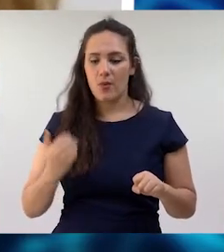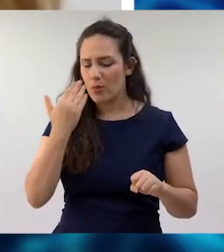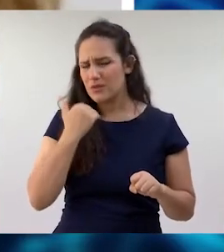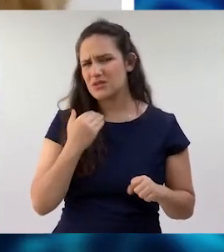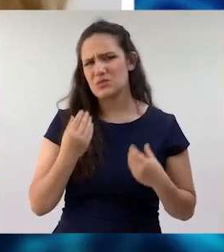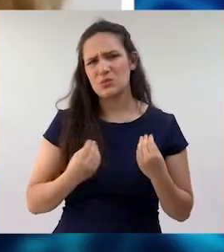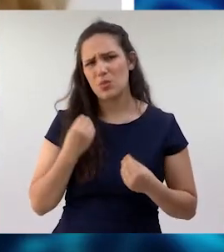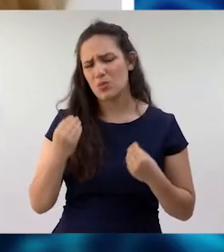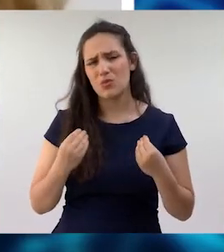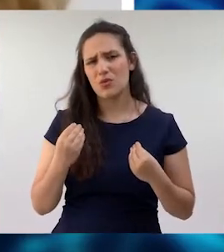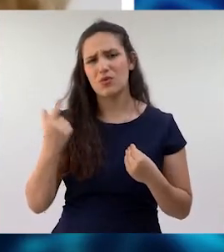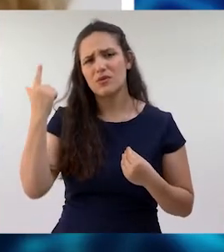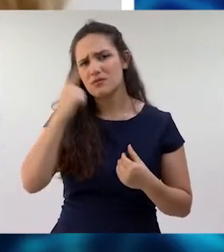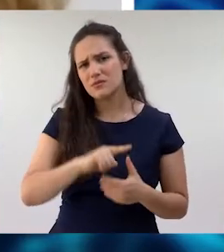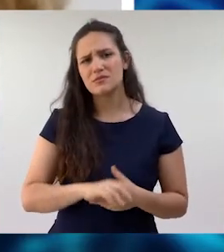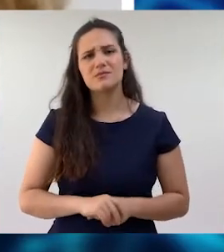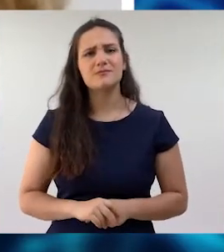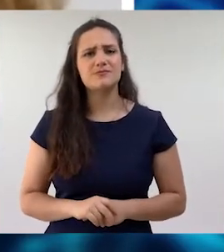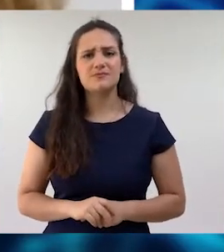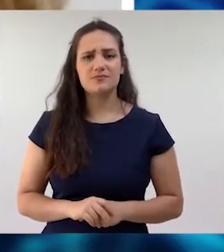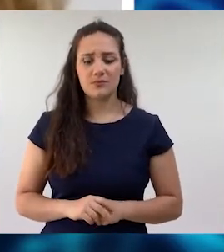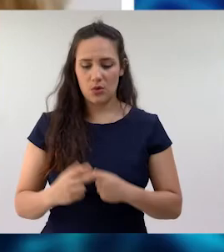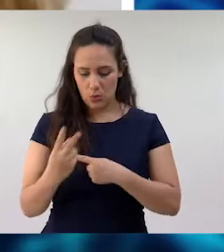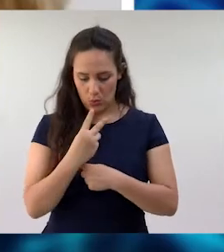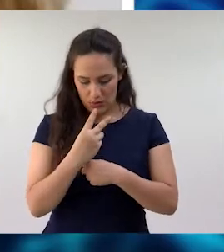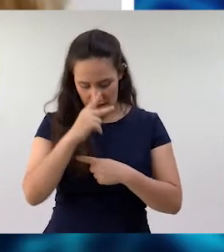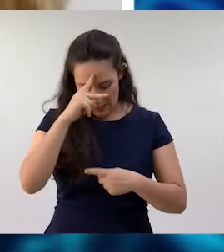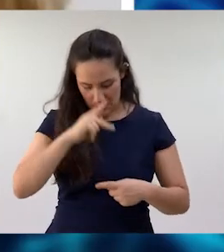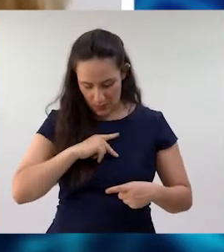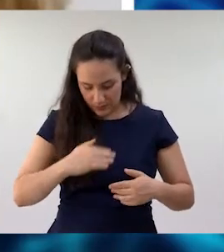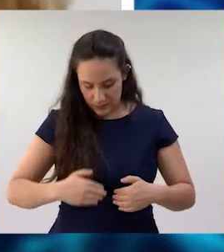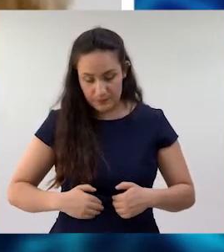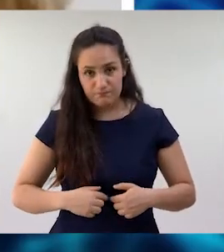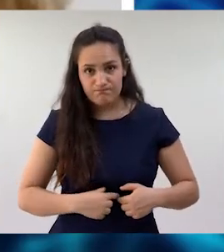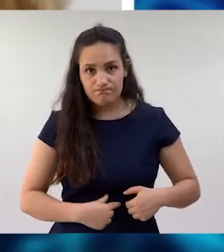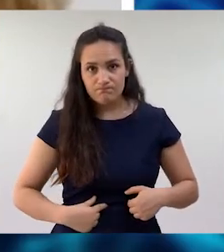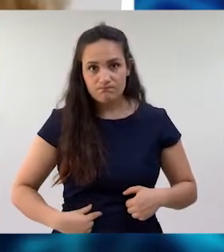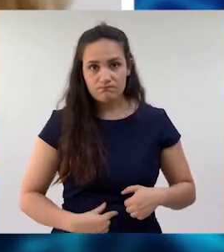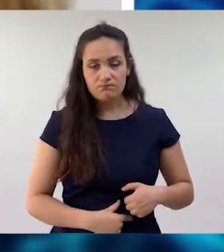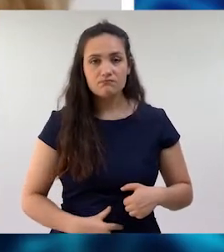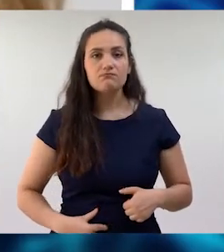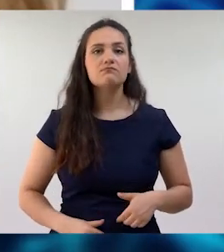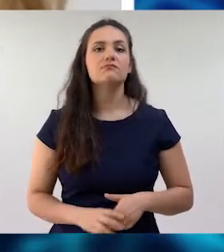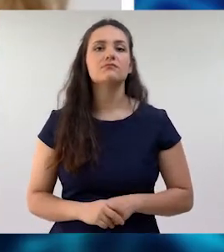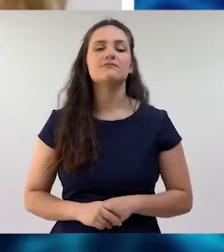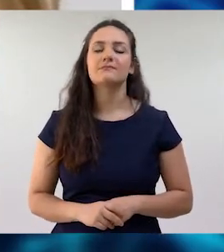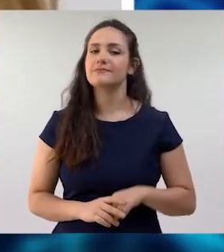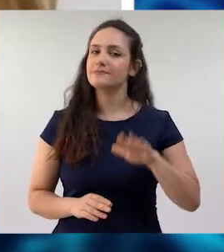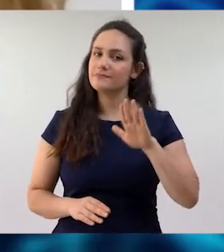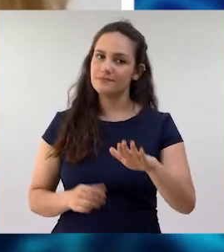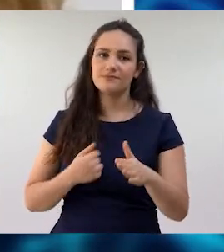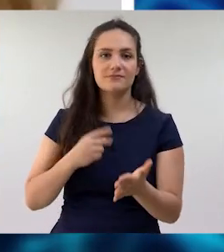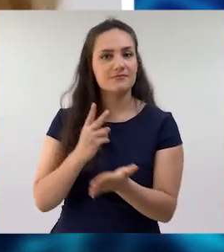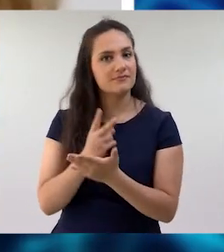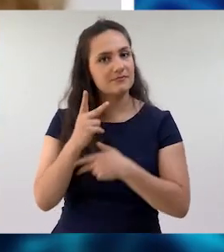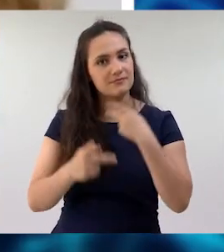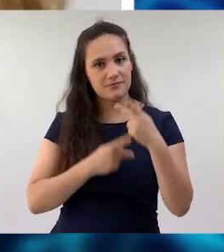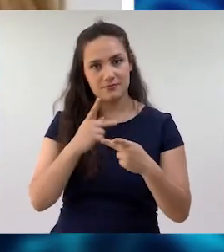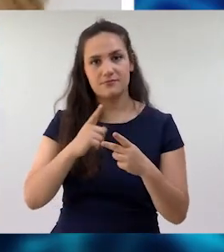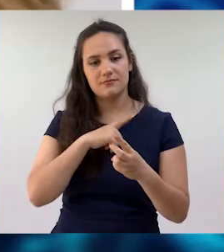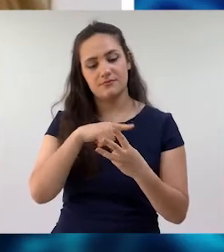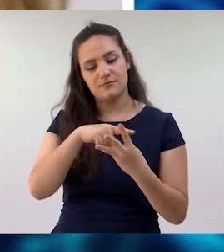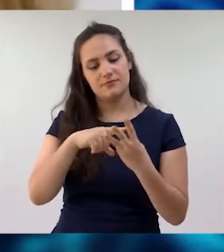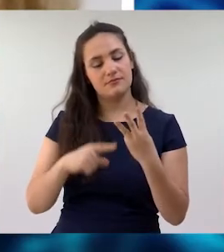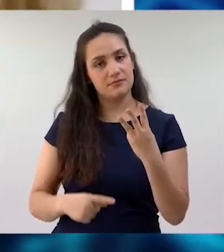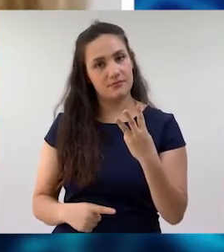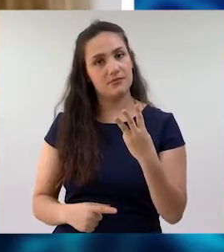desses nutrientes, né? Como a gente tratar bem esse nosso órgão? Ana, eu sempre digo para os pacientes